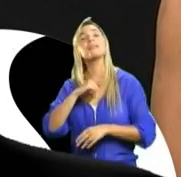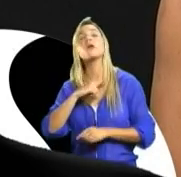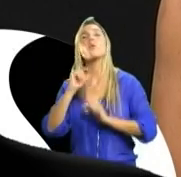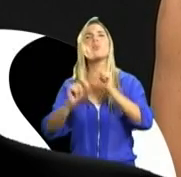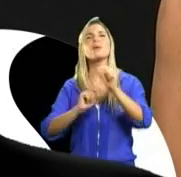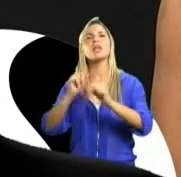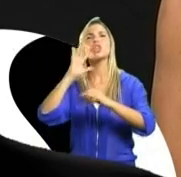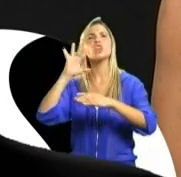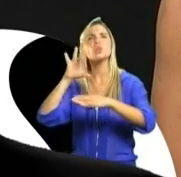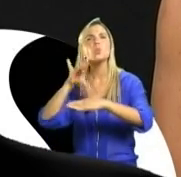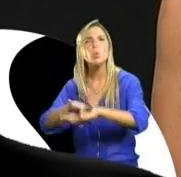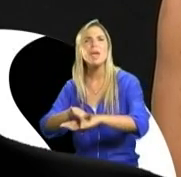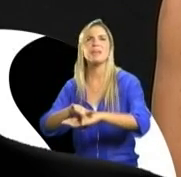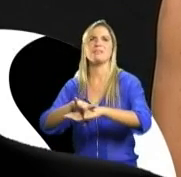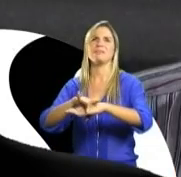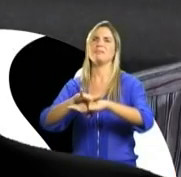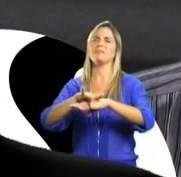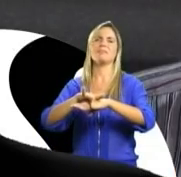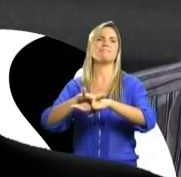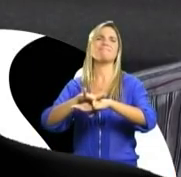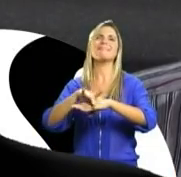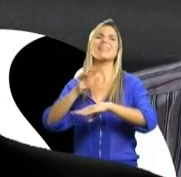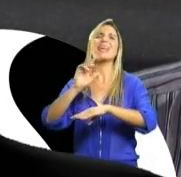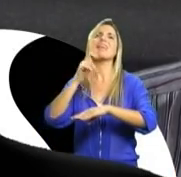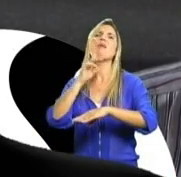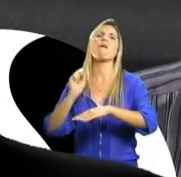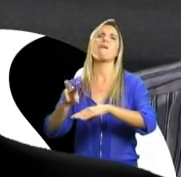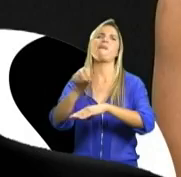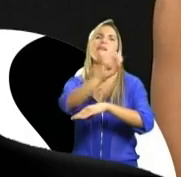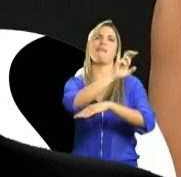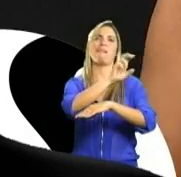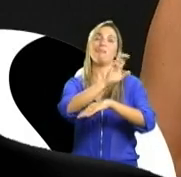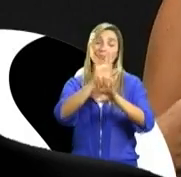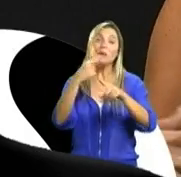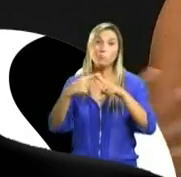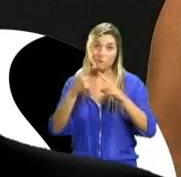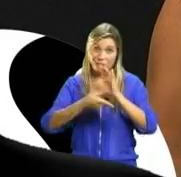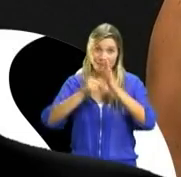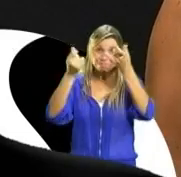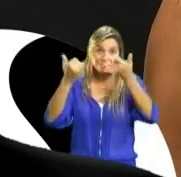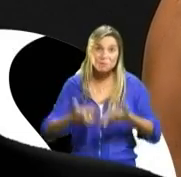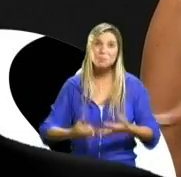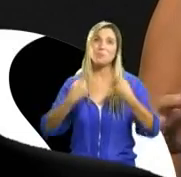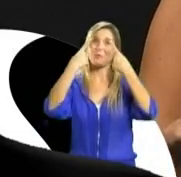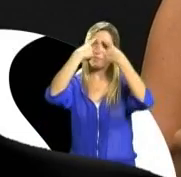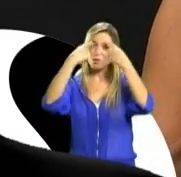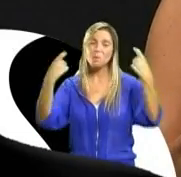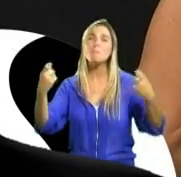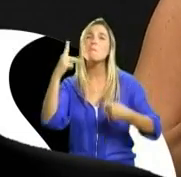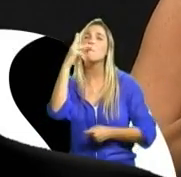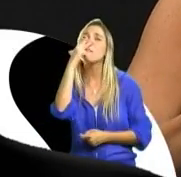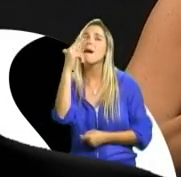doenças e agravos não transmissíveis. A violência, dentro dessa lógica,